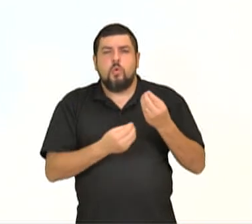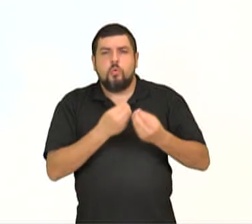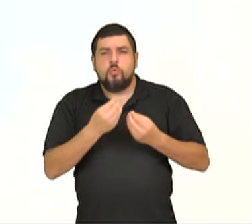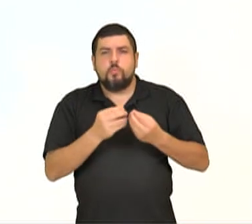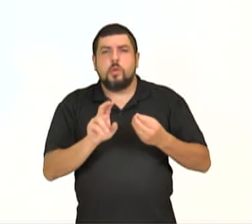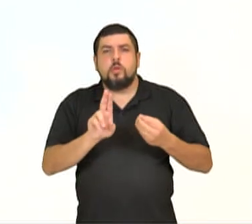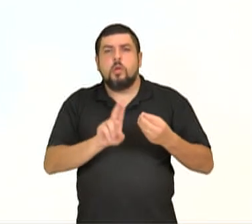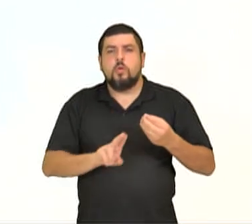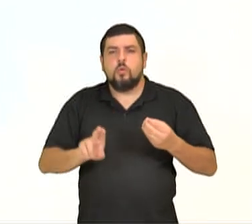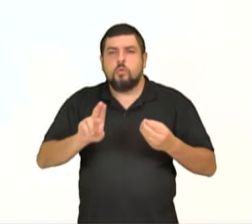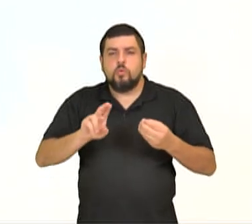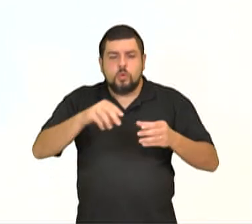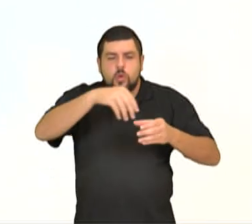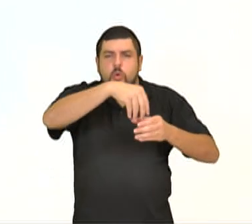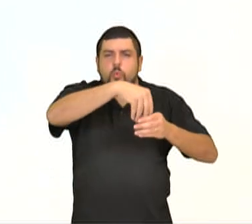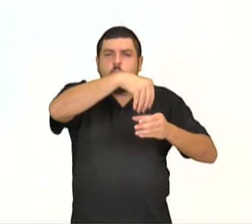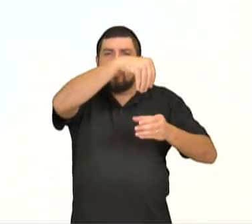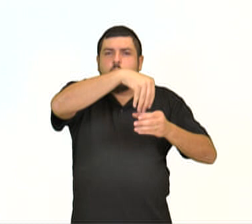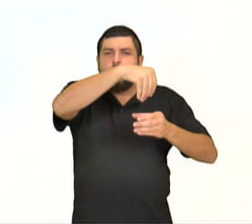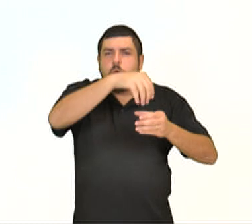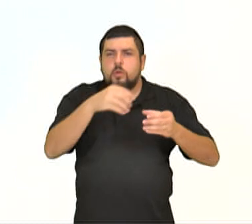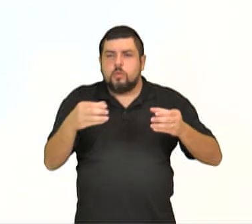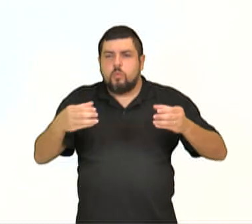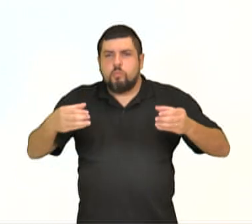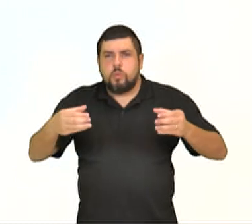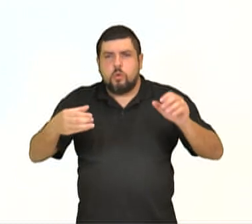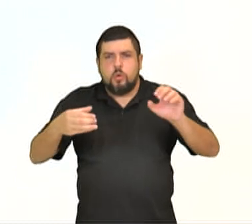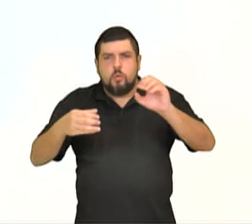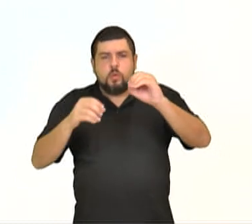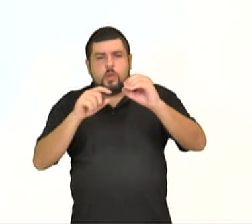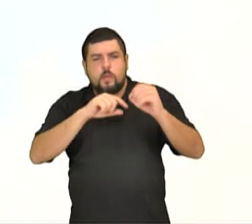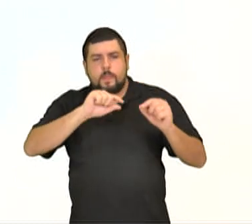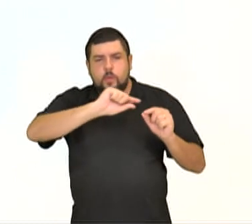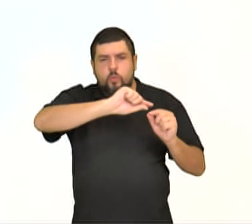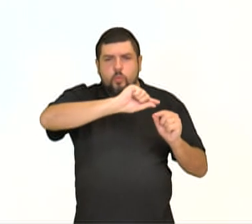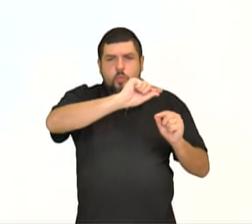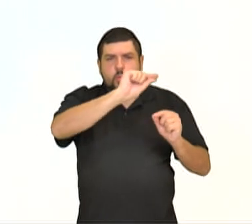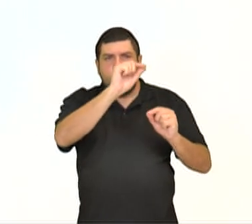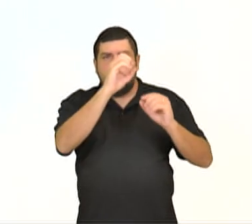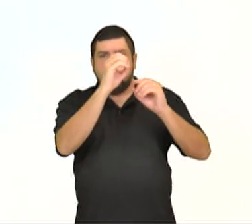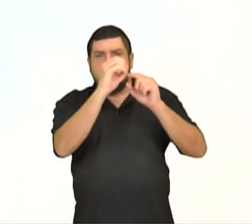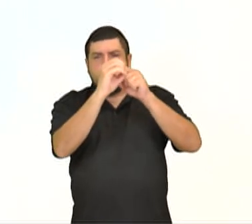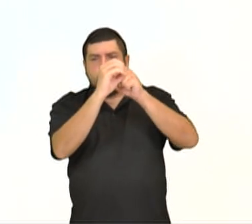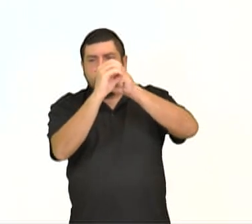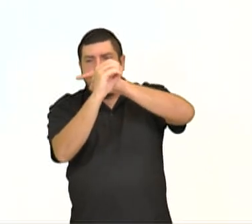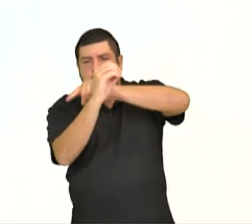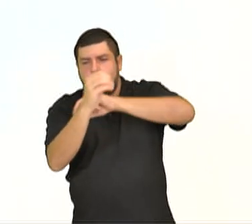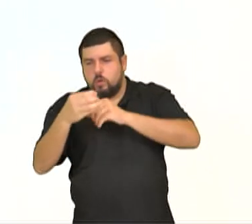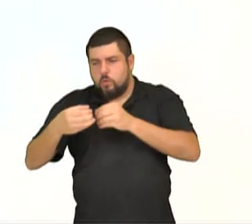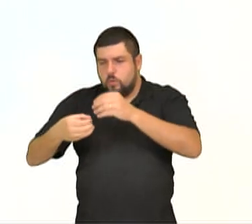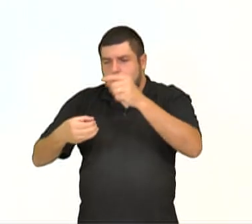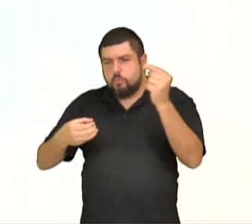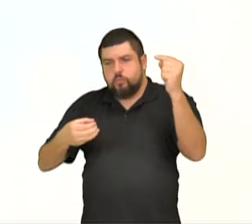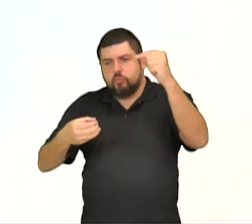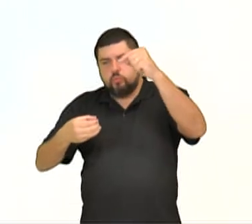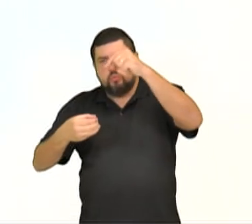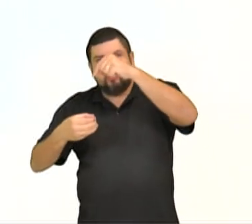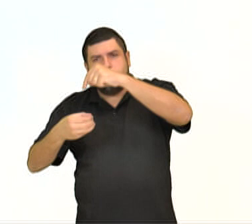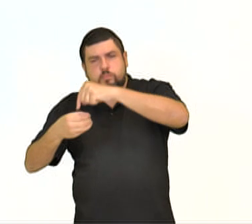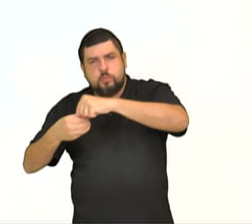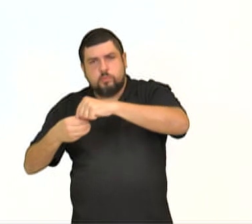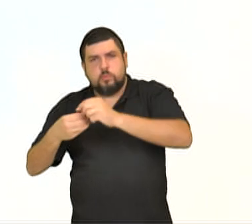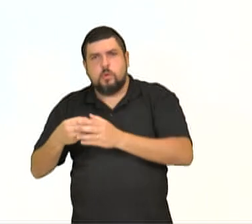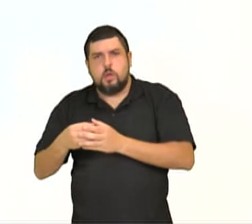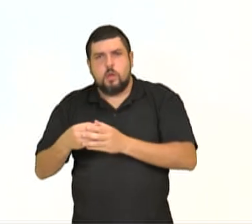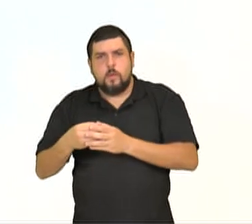de precisão, e com uma pera, que vai ajudar a pressão para o líquido subir ali na pipeta. Depois, transfere-se esse volume